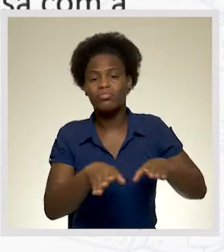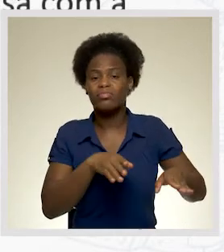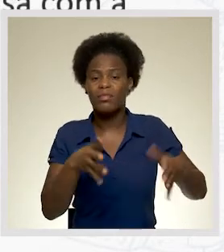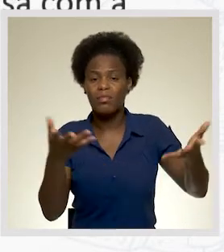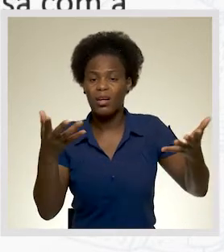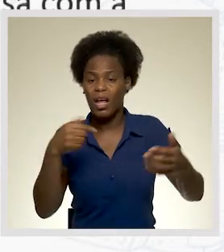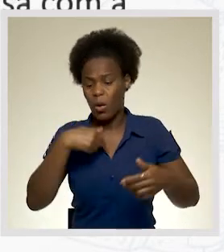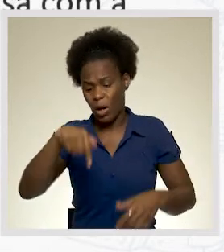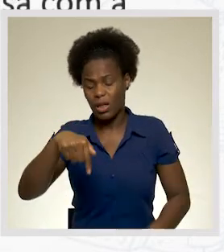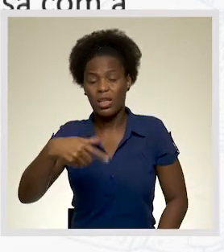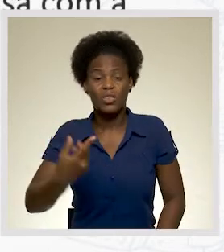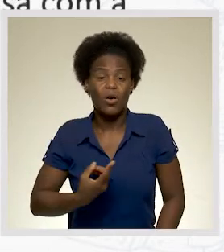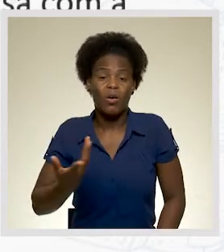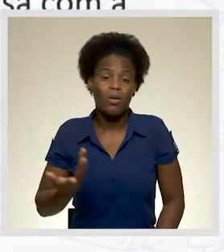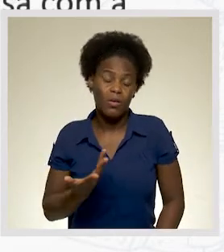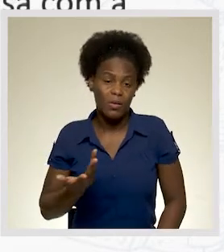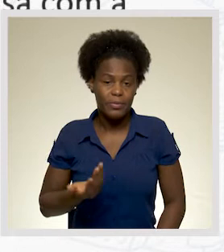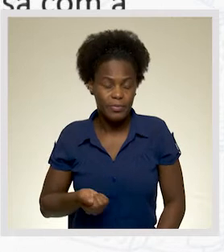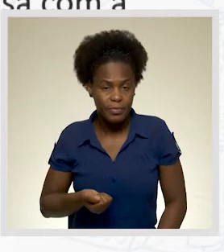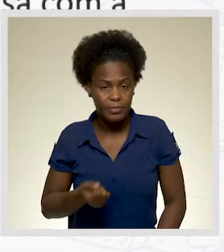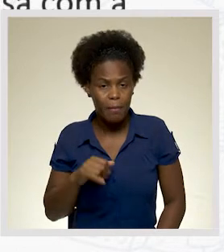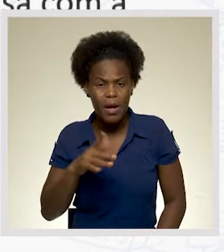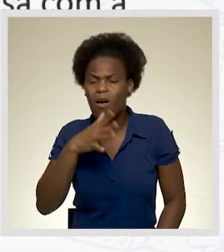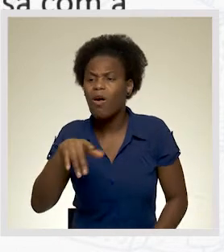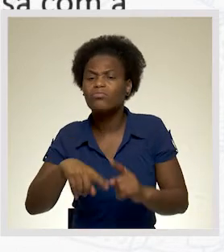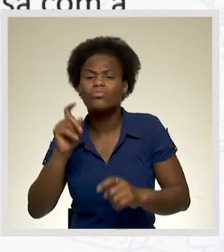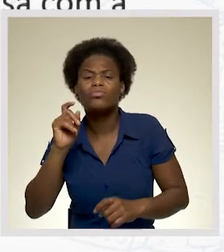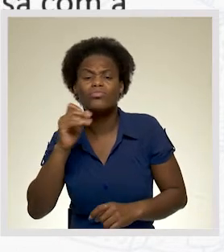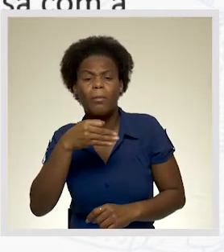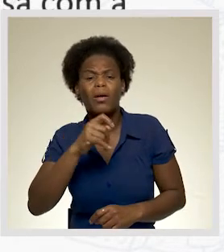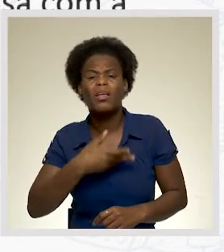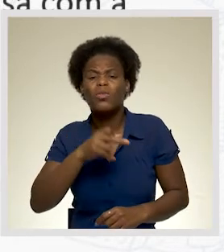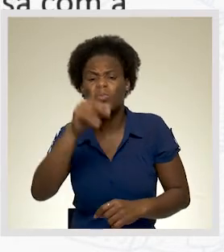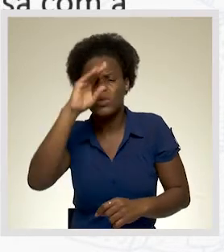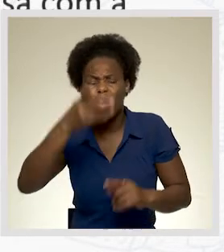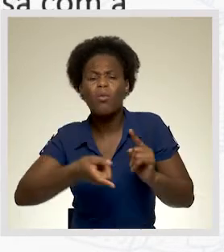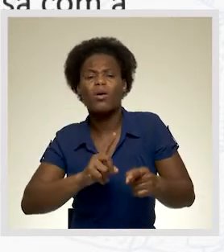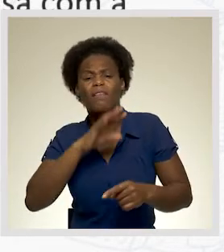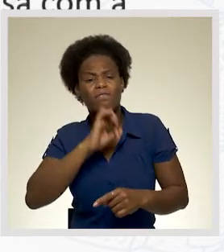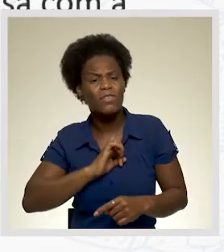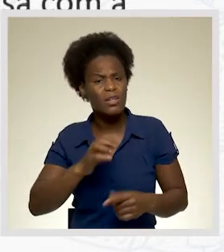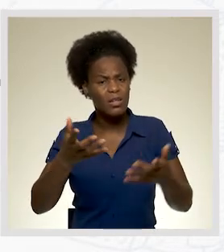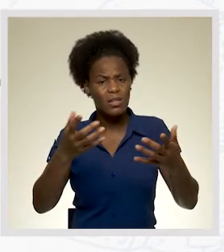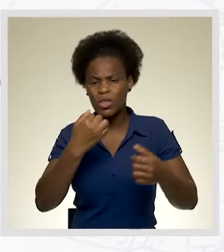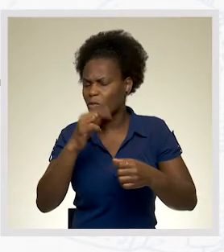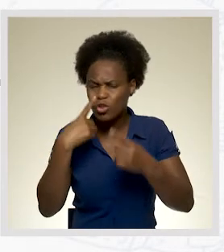estou. Mas para onde fugiram, Pedro? Que sabes tu, filho? Não é só chorar.